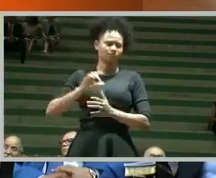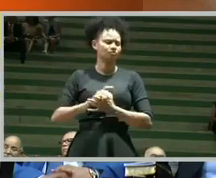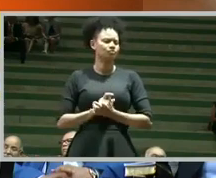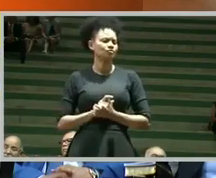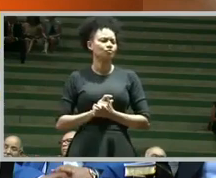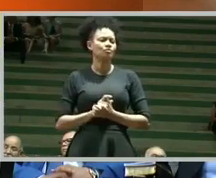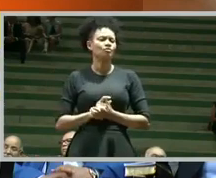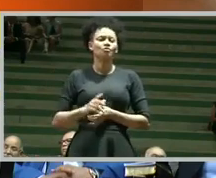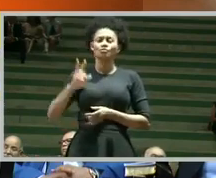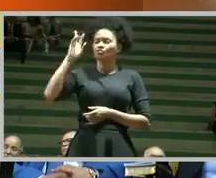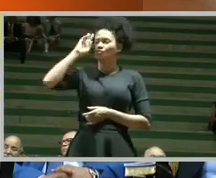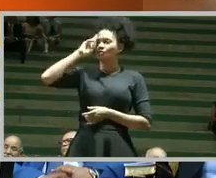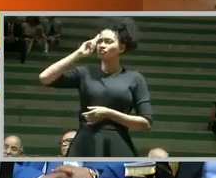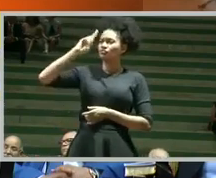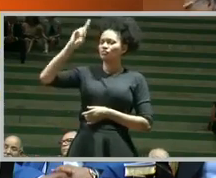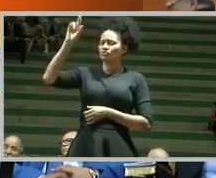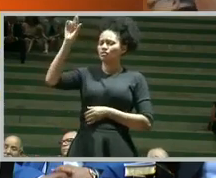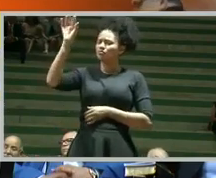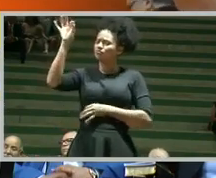Quando o Senhor fez,